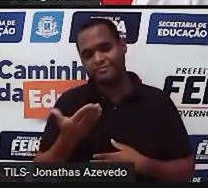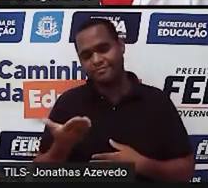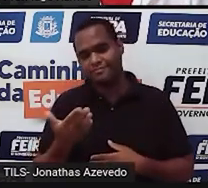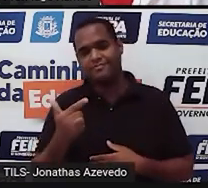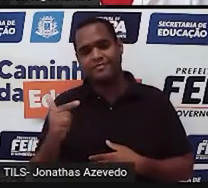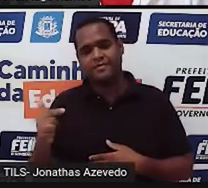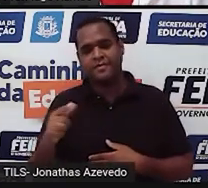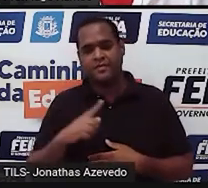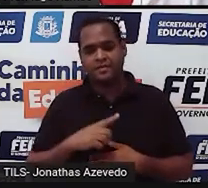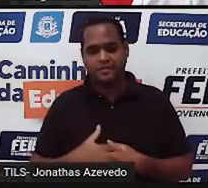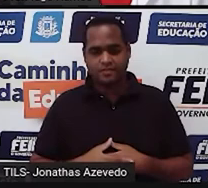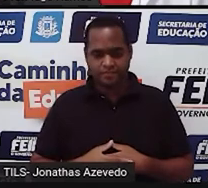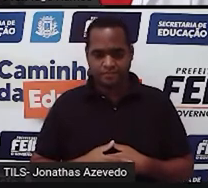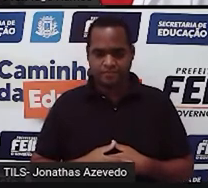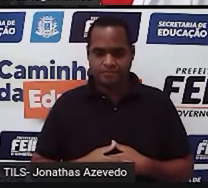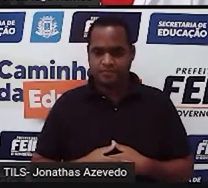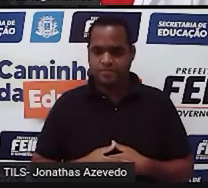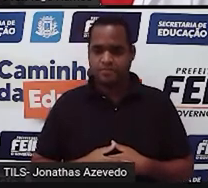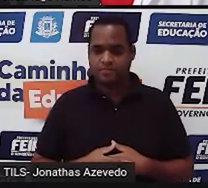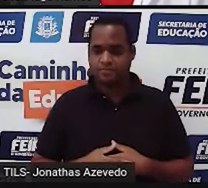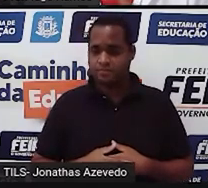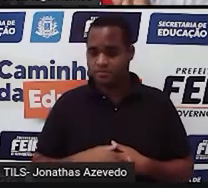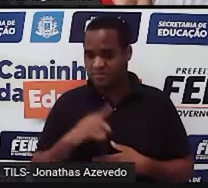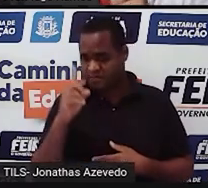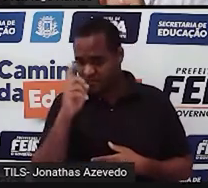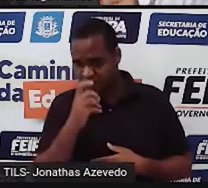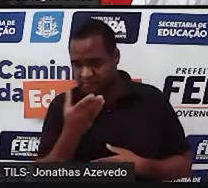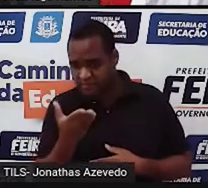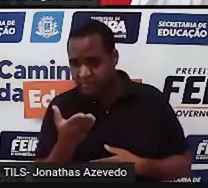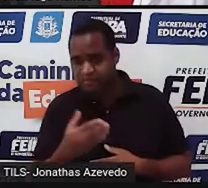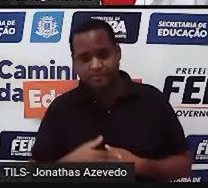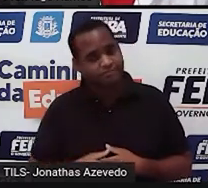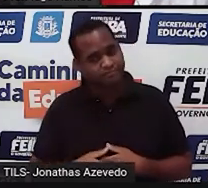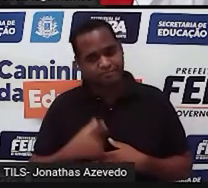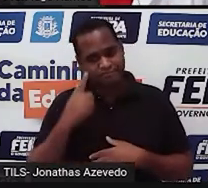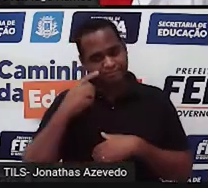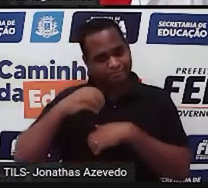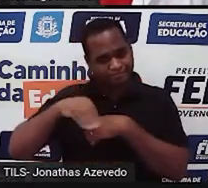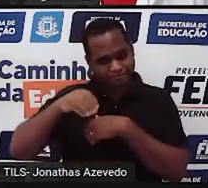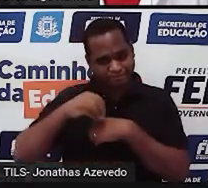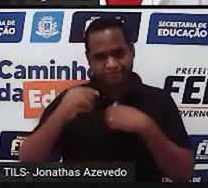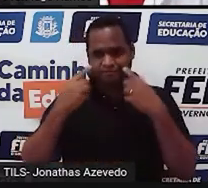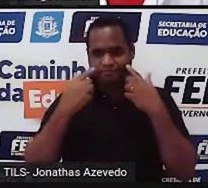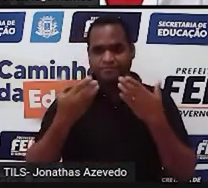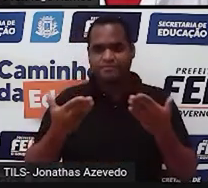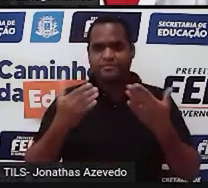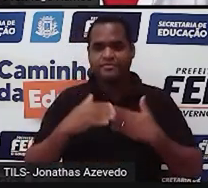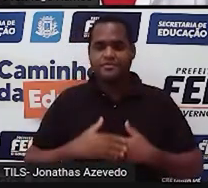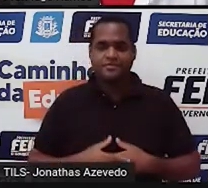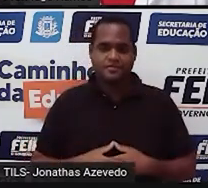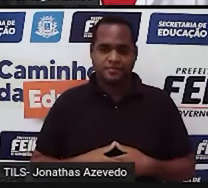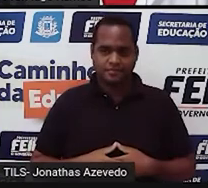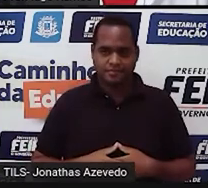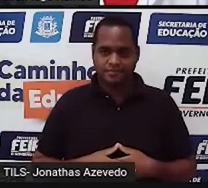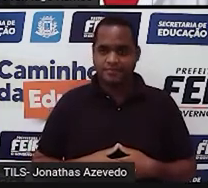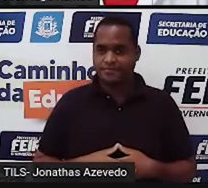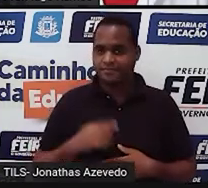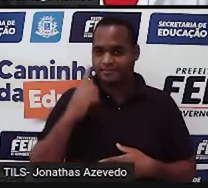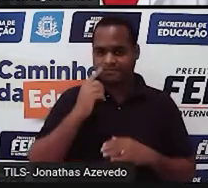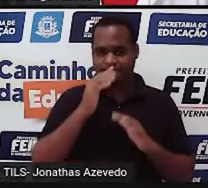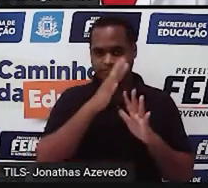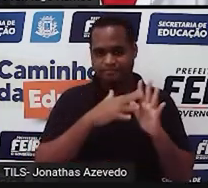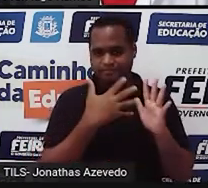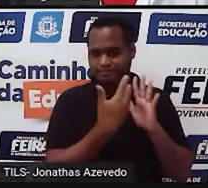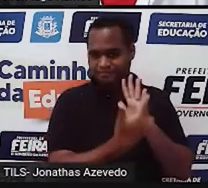não não fica difícil de ver eu trouxe isso para você olha só usando um